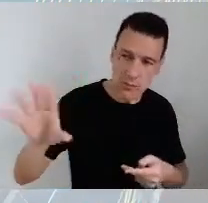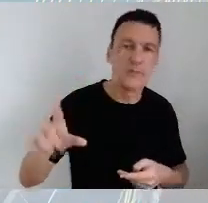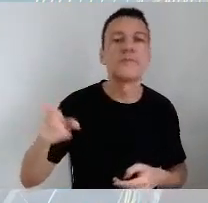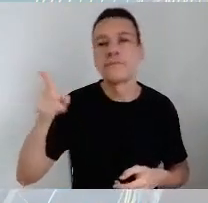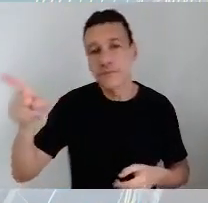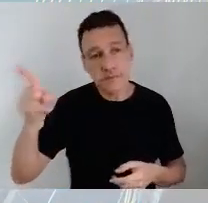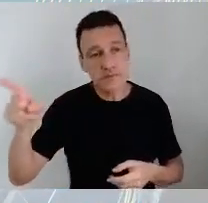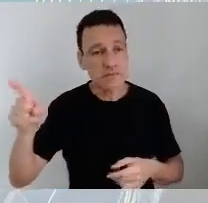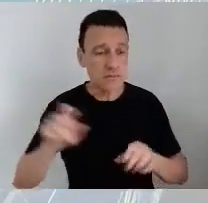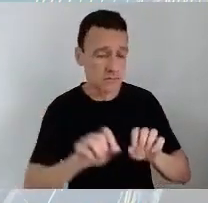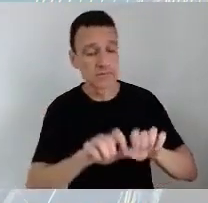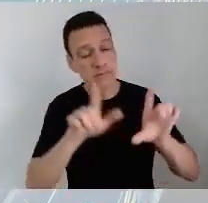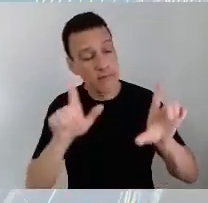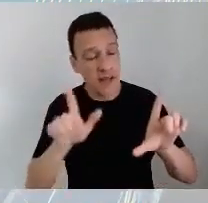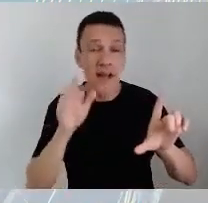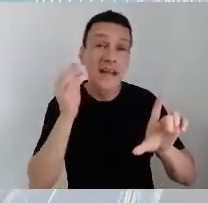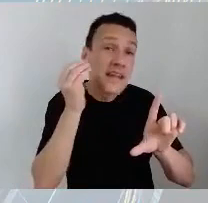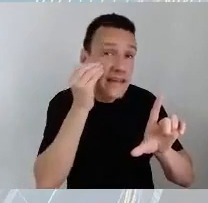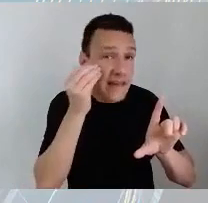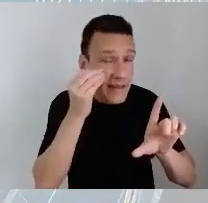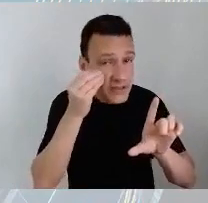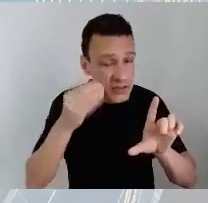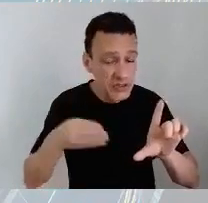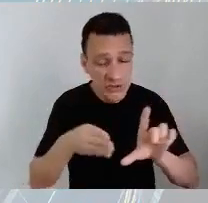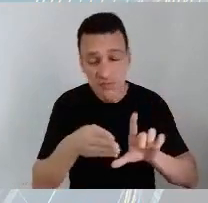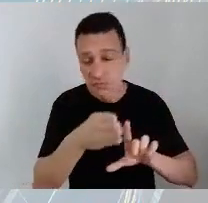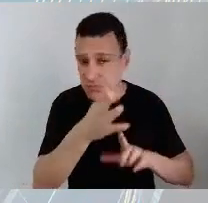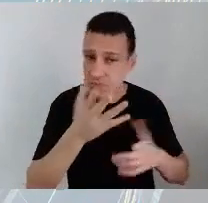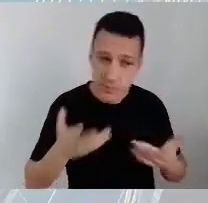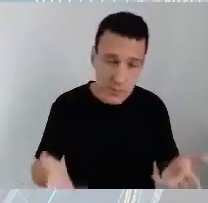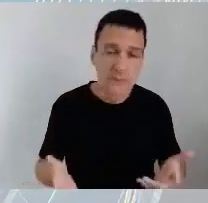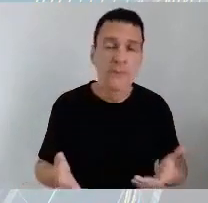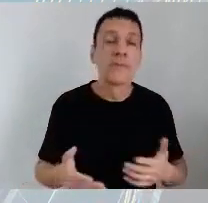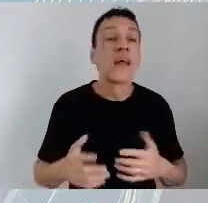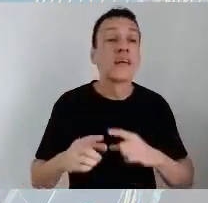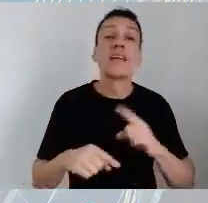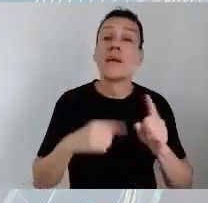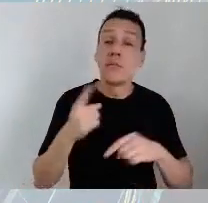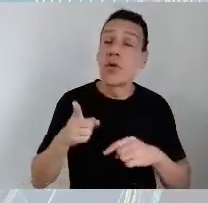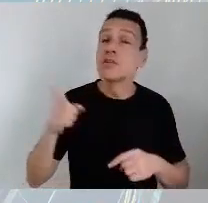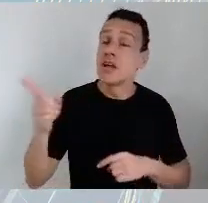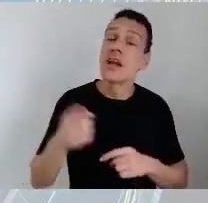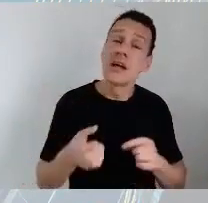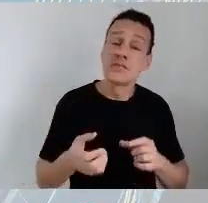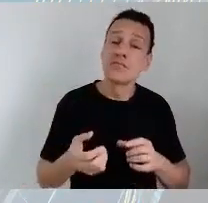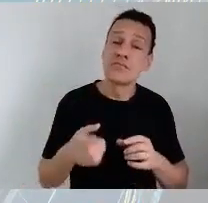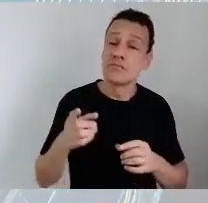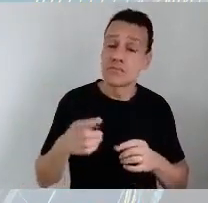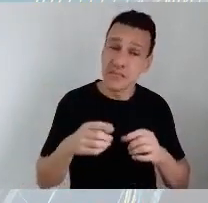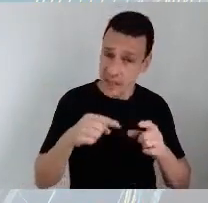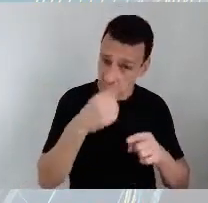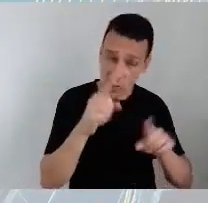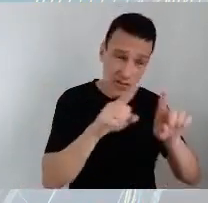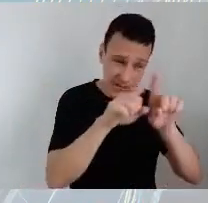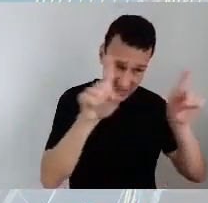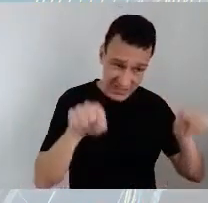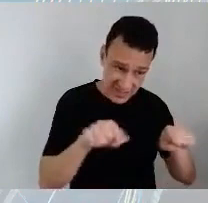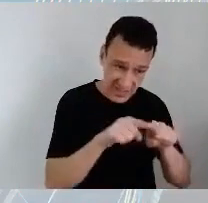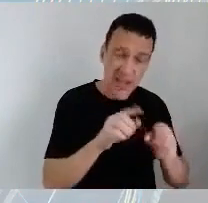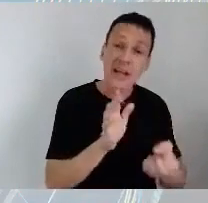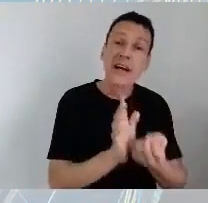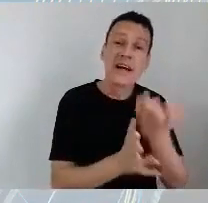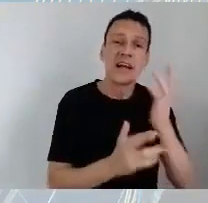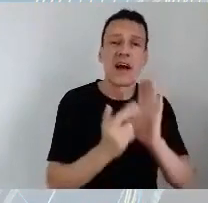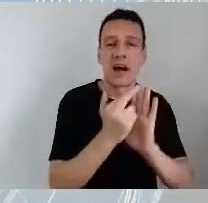funcionalidade, essa hipótese que eu tenho. E dali ele gera um relatório, e o relatório é bem maior do que eu mostrei ali. Eu mostrei o relatório